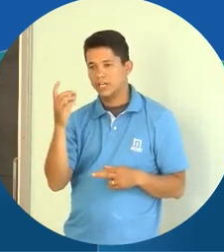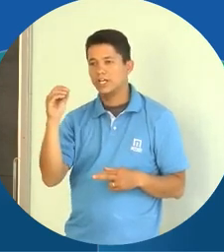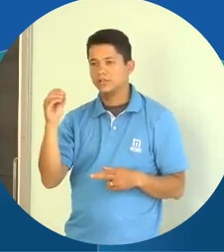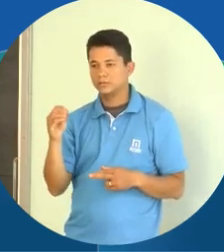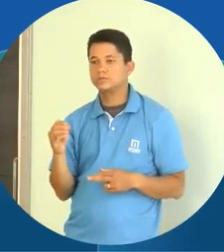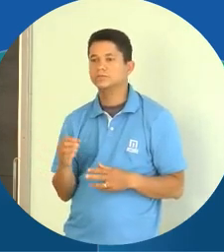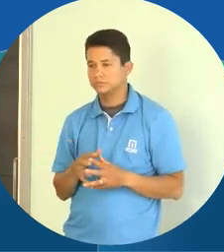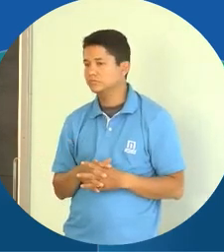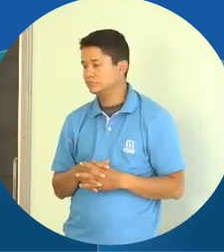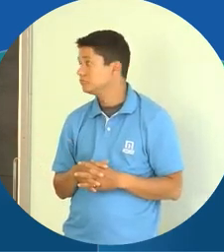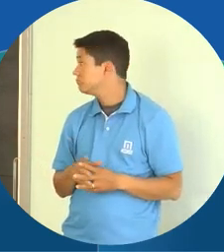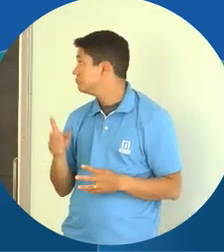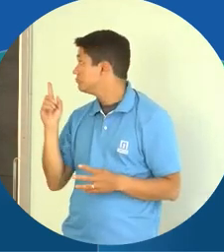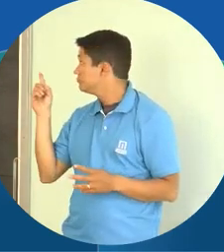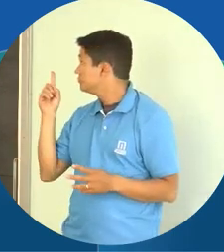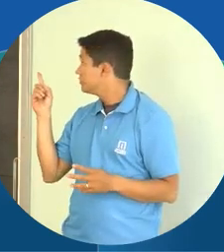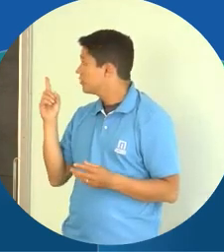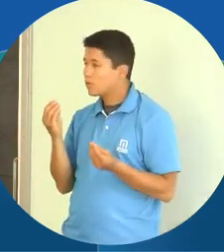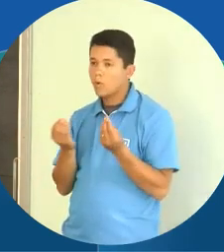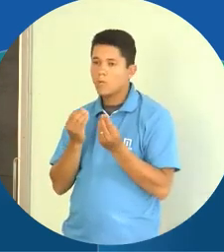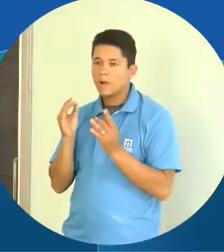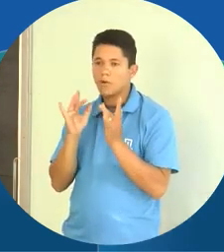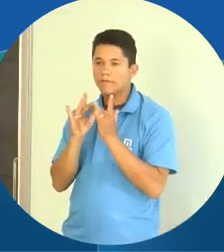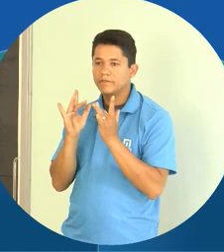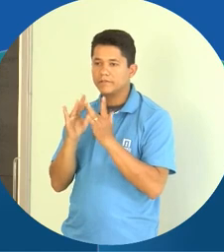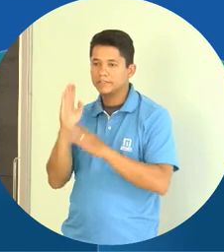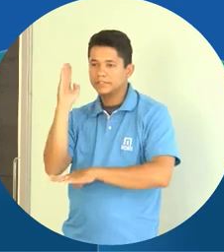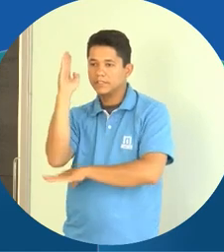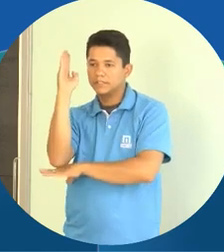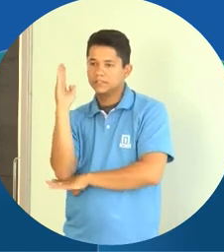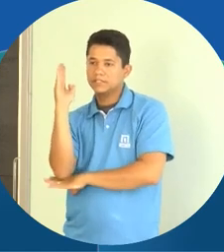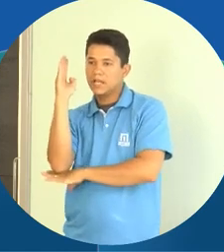convivência com a estaca pré-ancoragem, né?